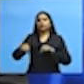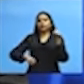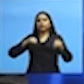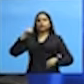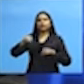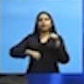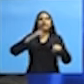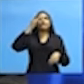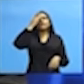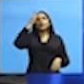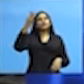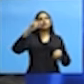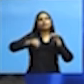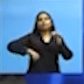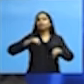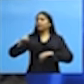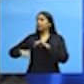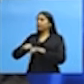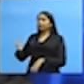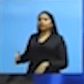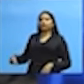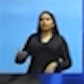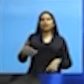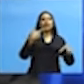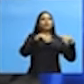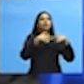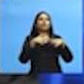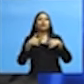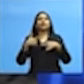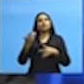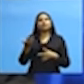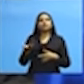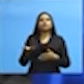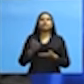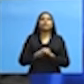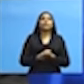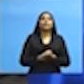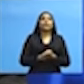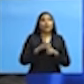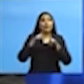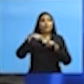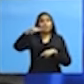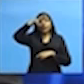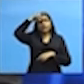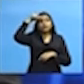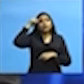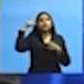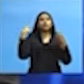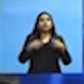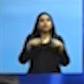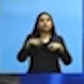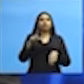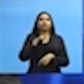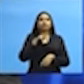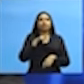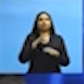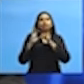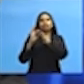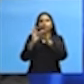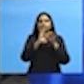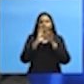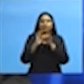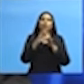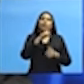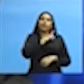e ciclorotas para estimular o uso da bicicleta como meio de transporte. Manaus precisa ter parcerias entre o